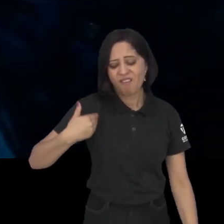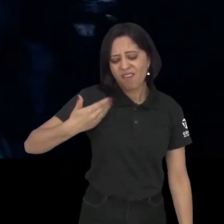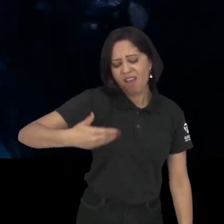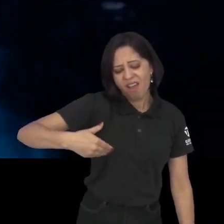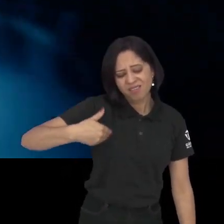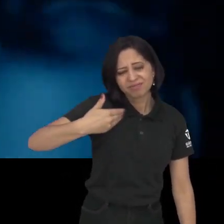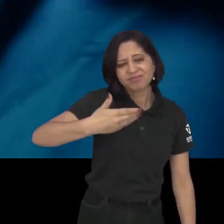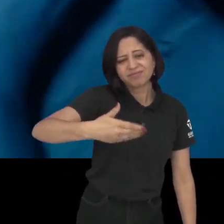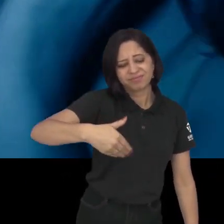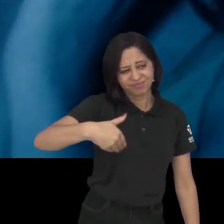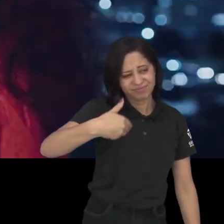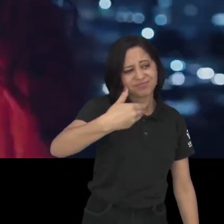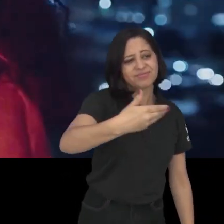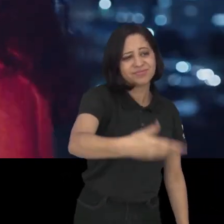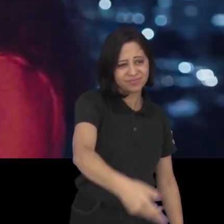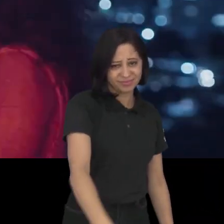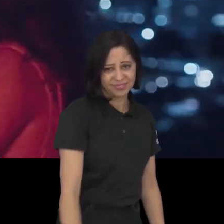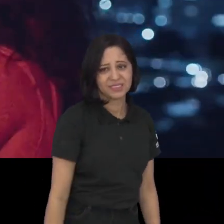gente vê.